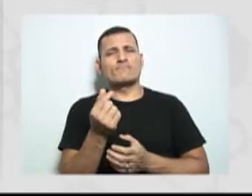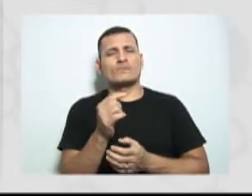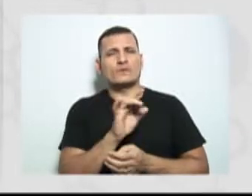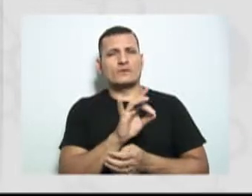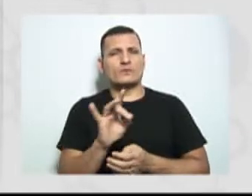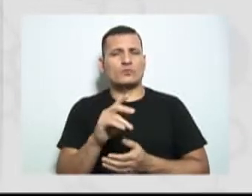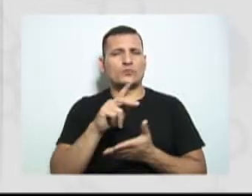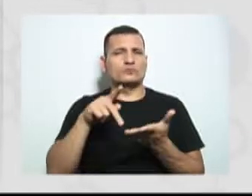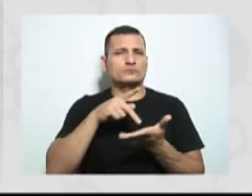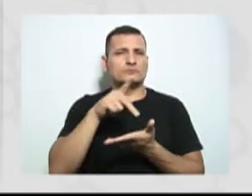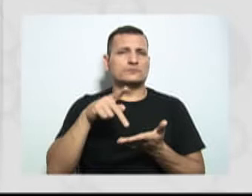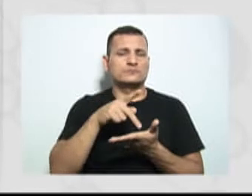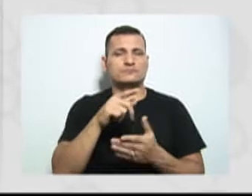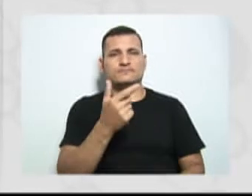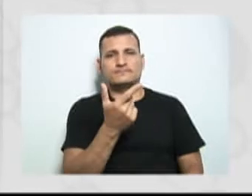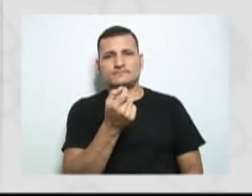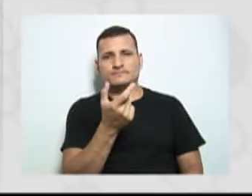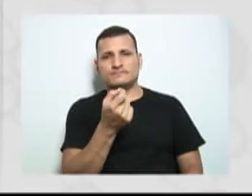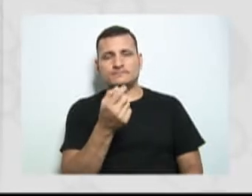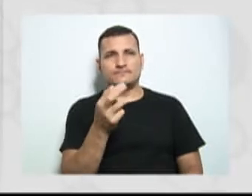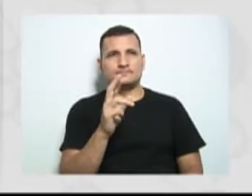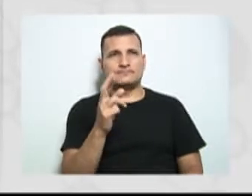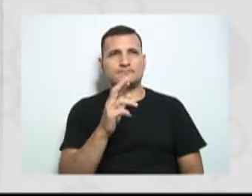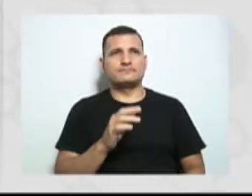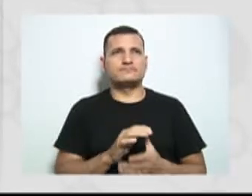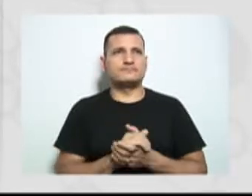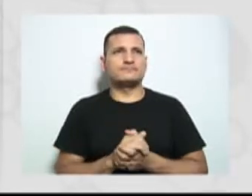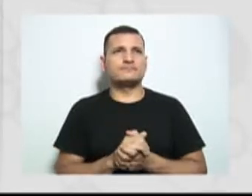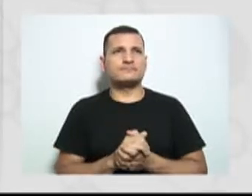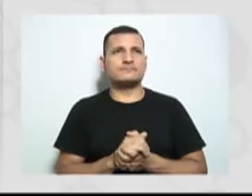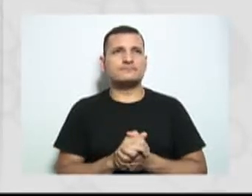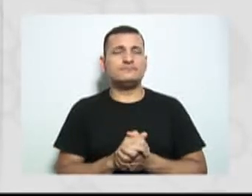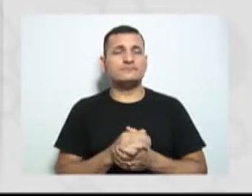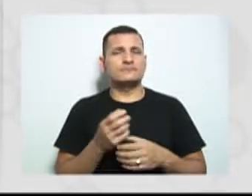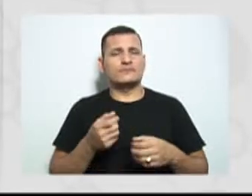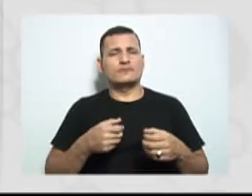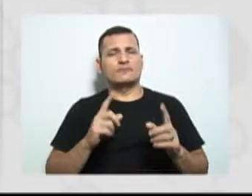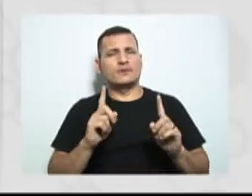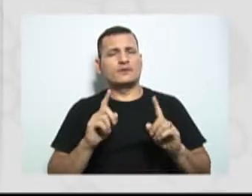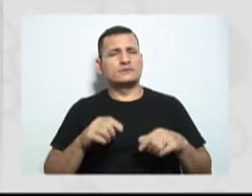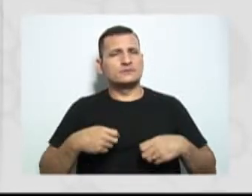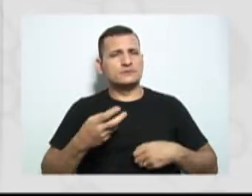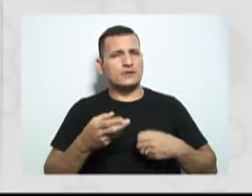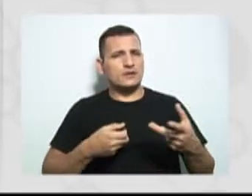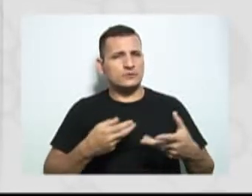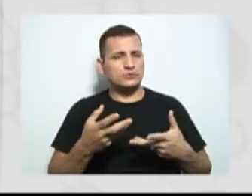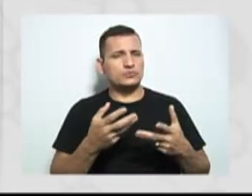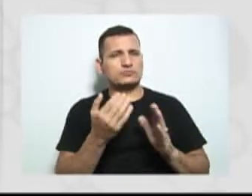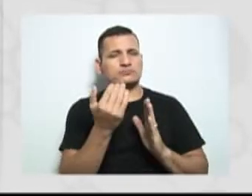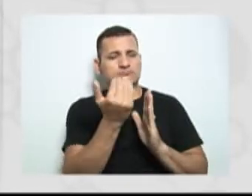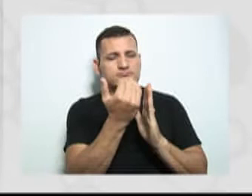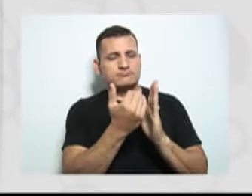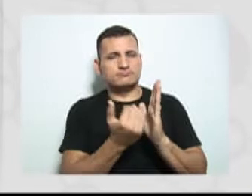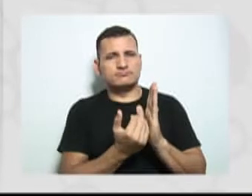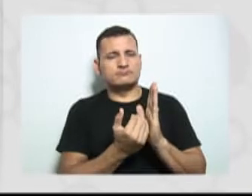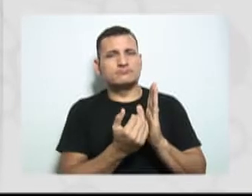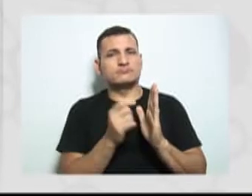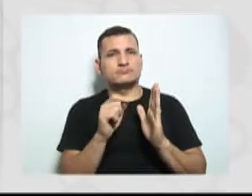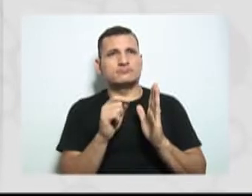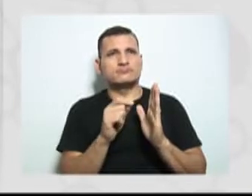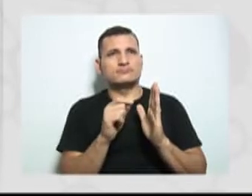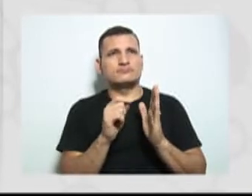unidade? R$20. E que os nossos custos e despesas fixas unitárias